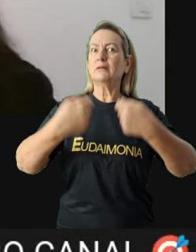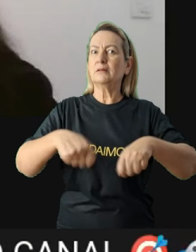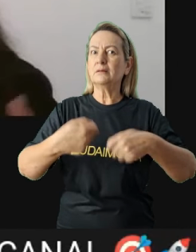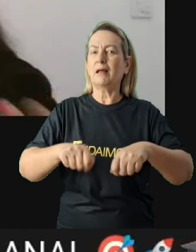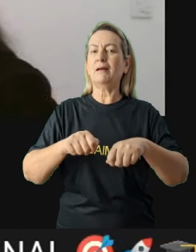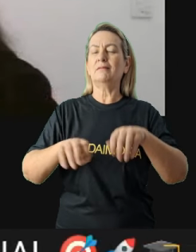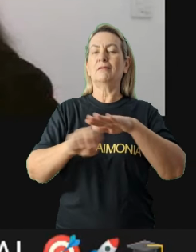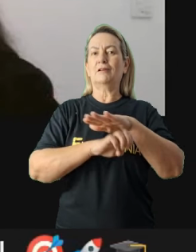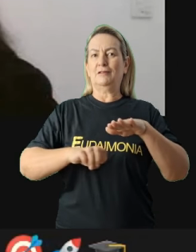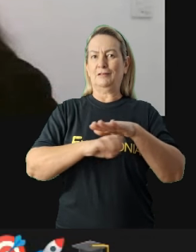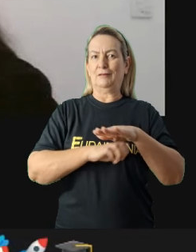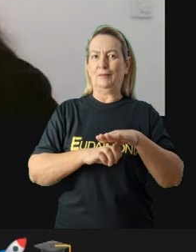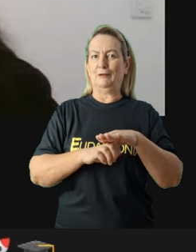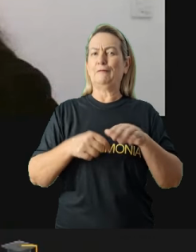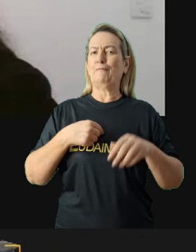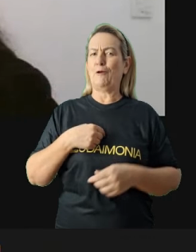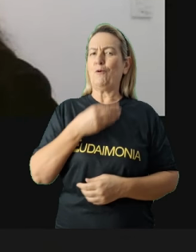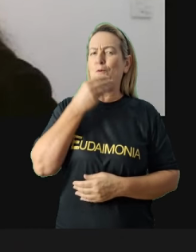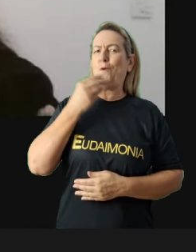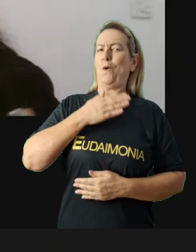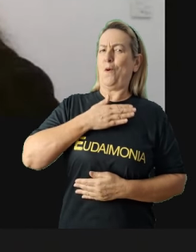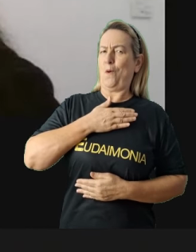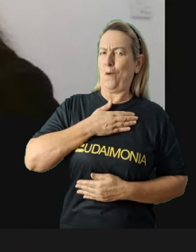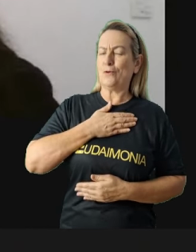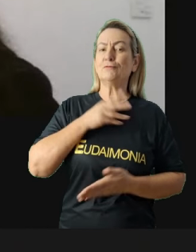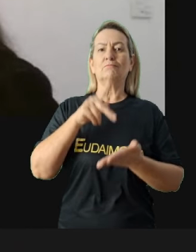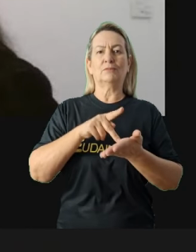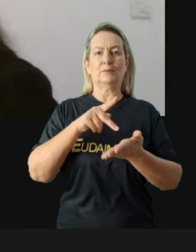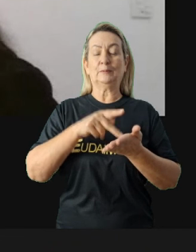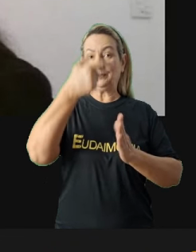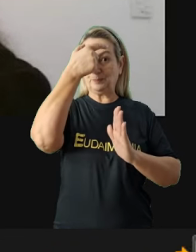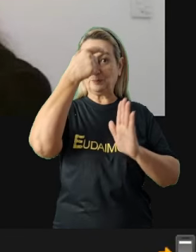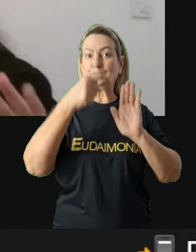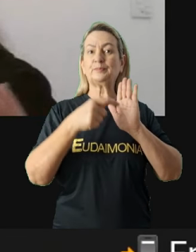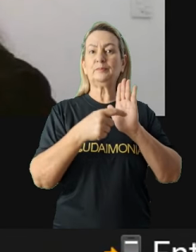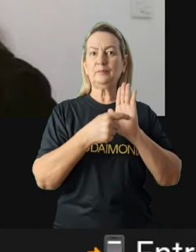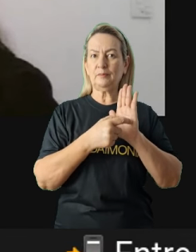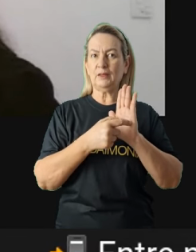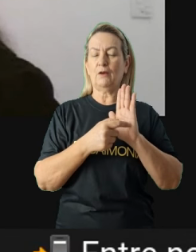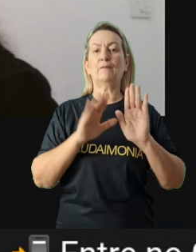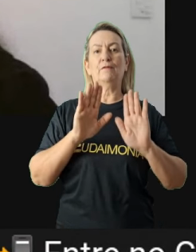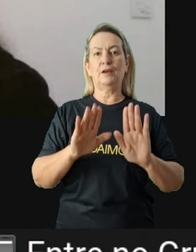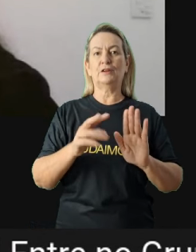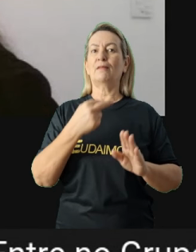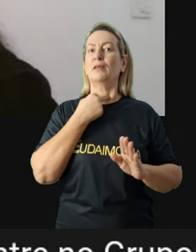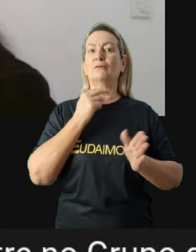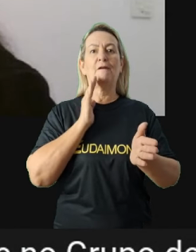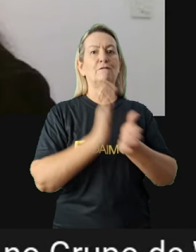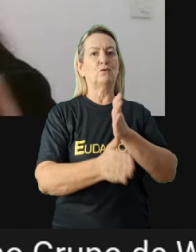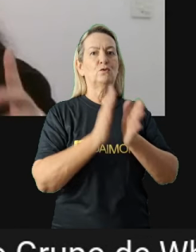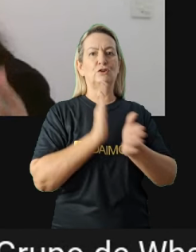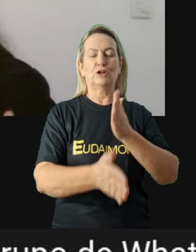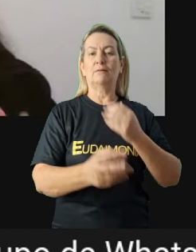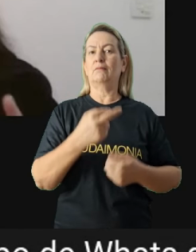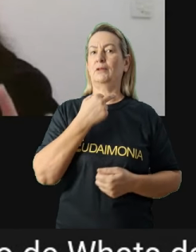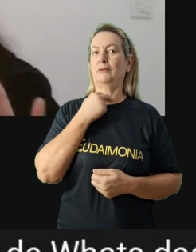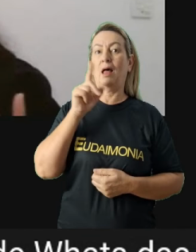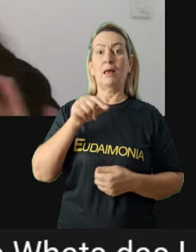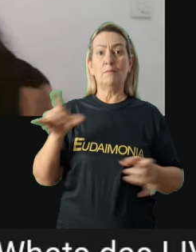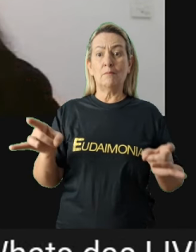no mercado para atender as demandas das organizações. Então, eu vejo assim, com muita simpatia, eu curto muito a questão da inteligência artificial, vejo o